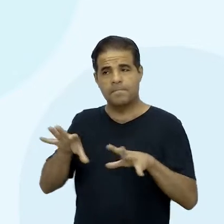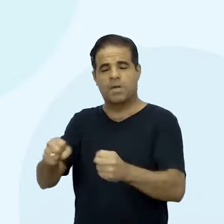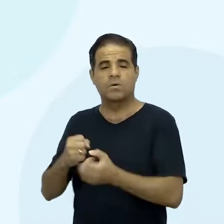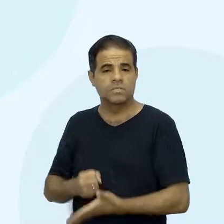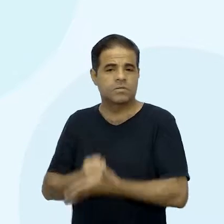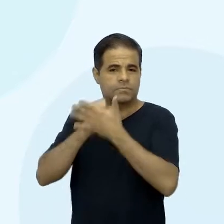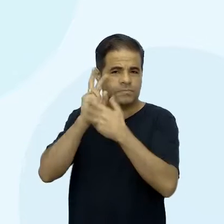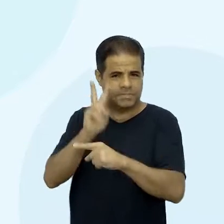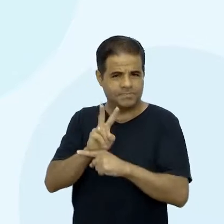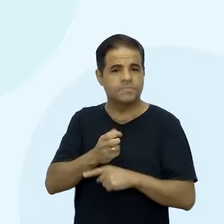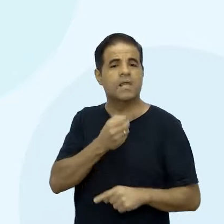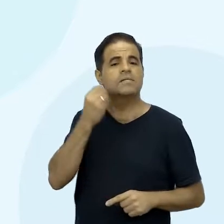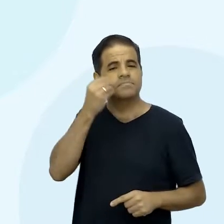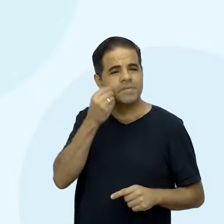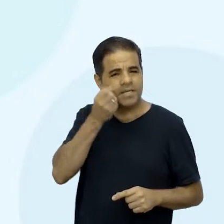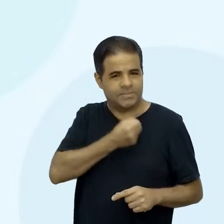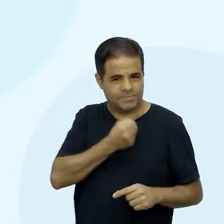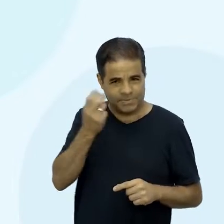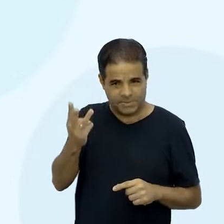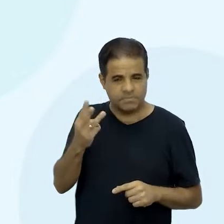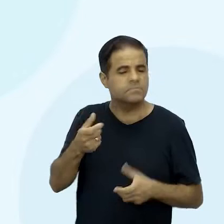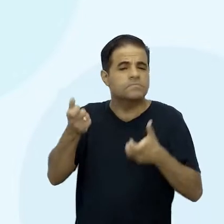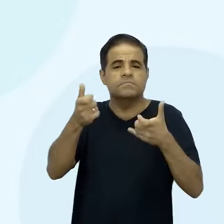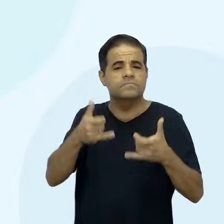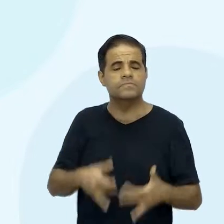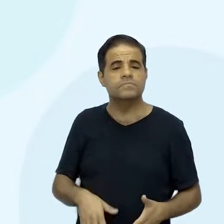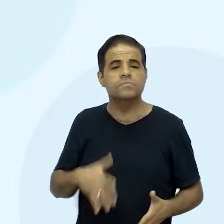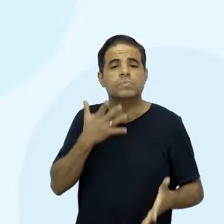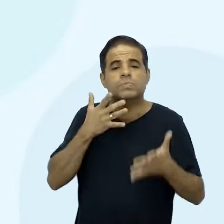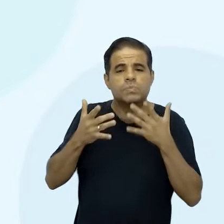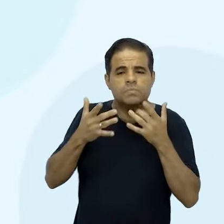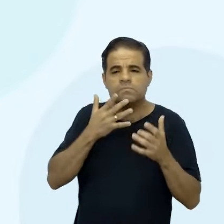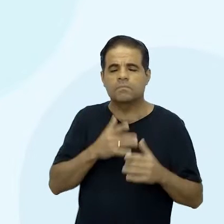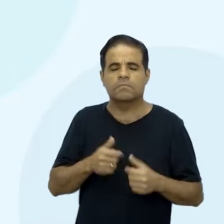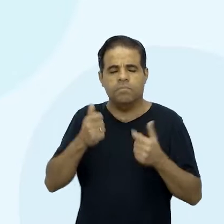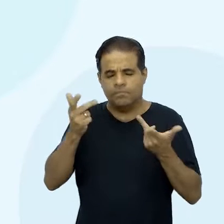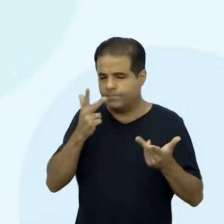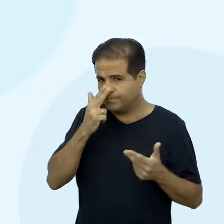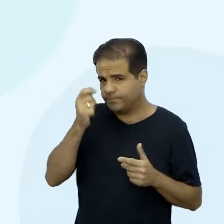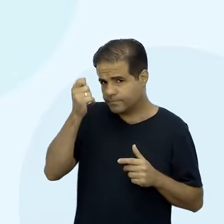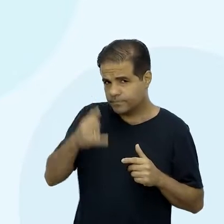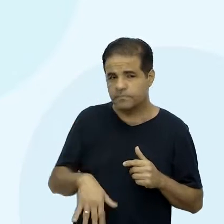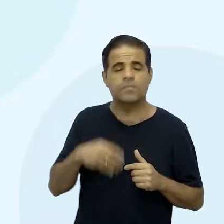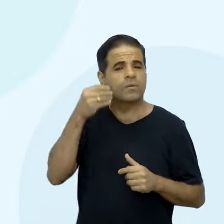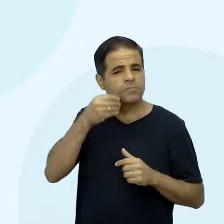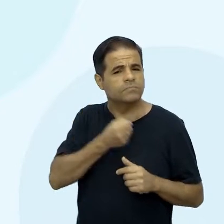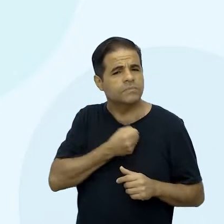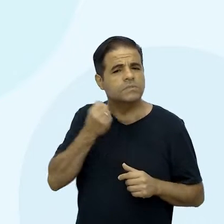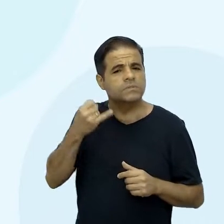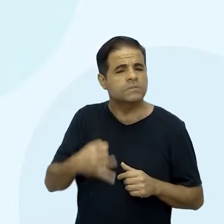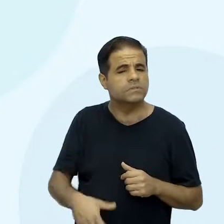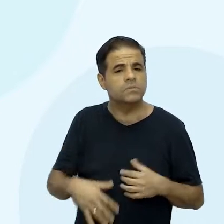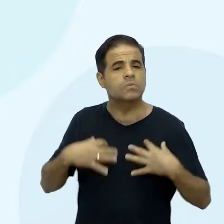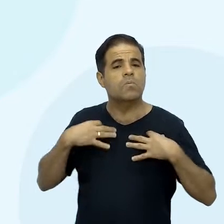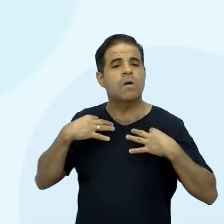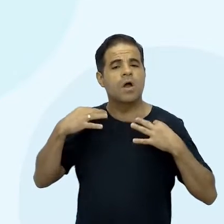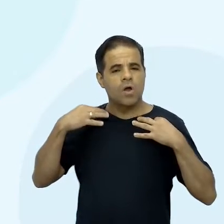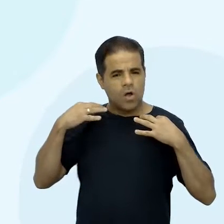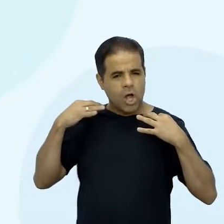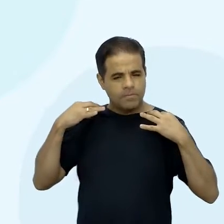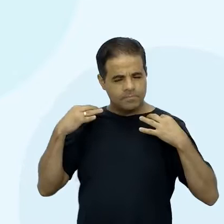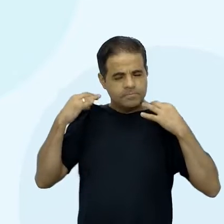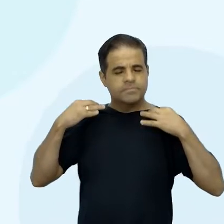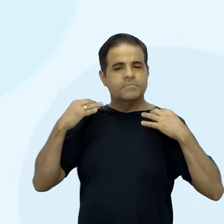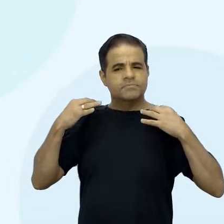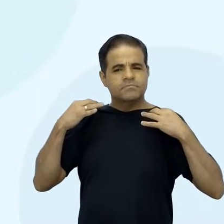3, ela fala sobre se eu não estou enganada, a experiência número 3 fala de uma roupa que